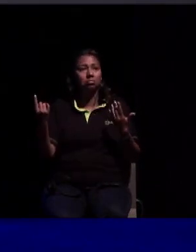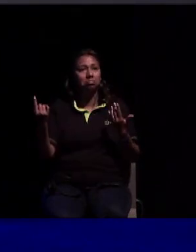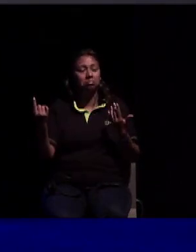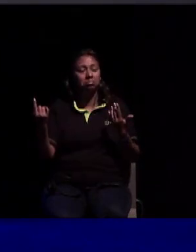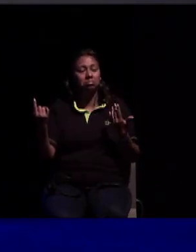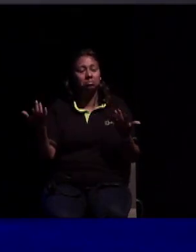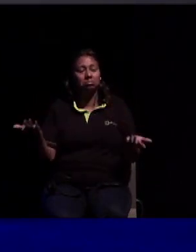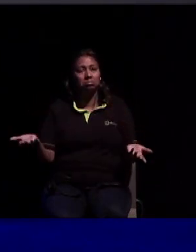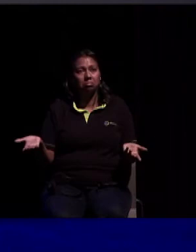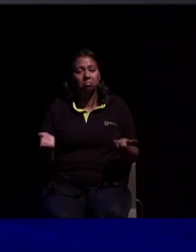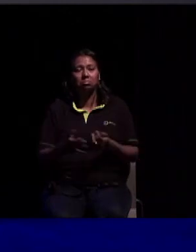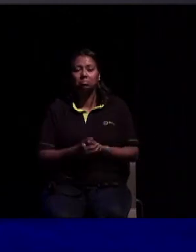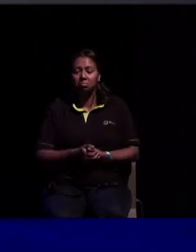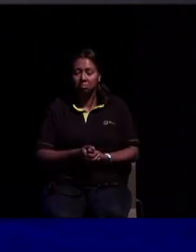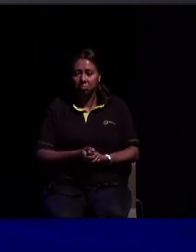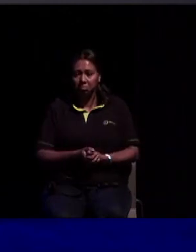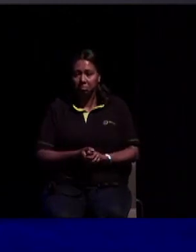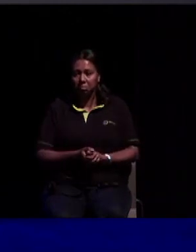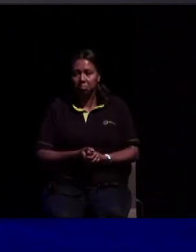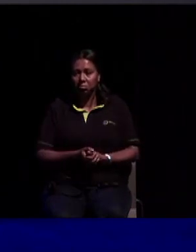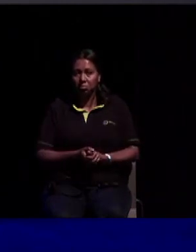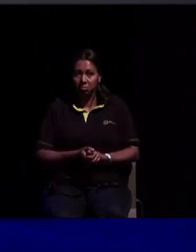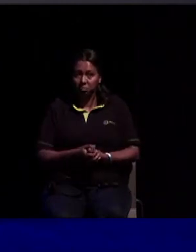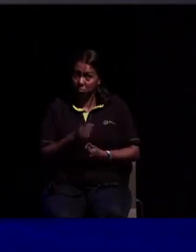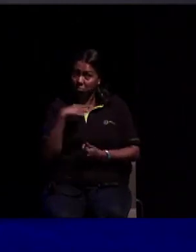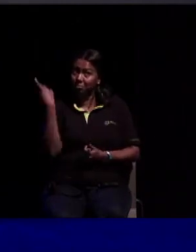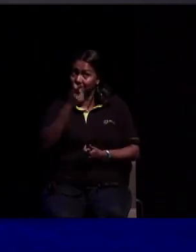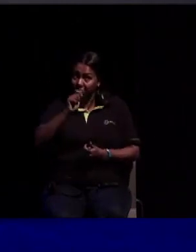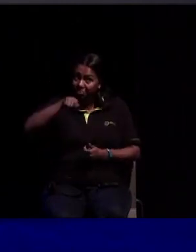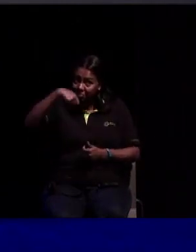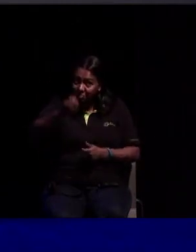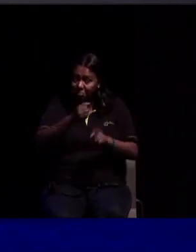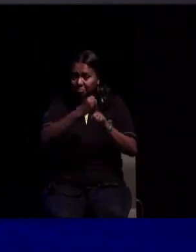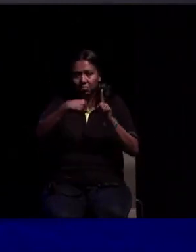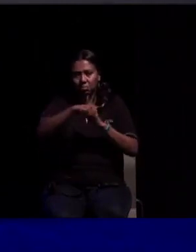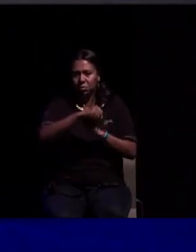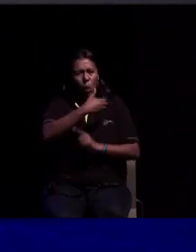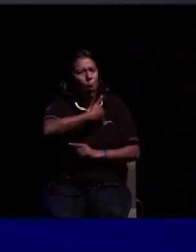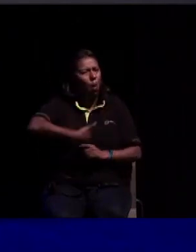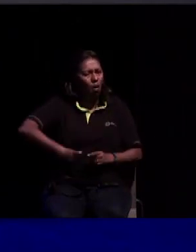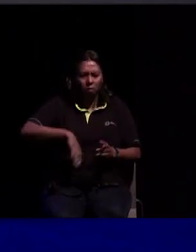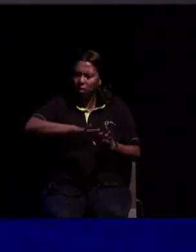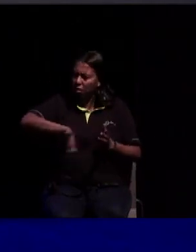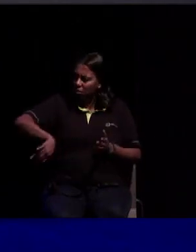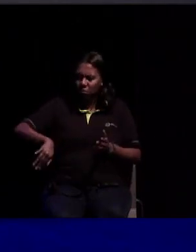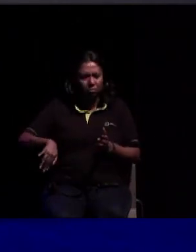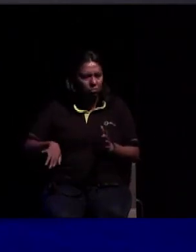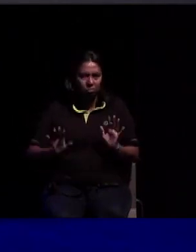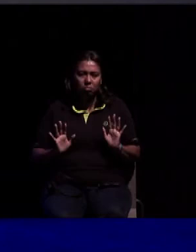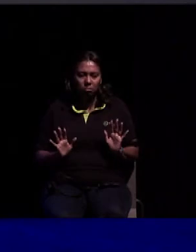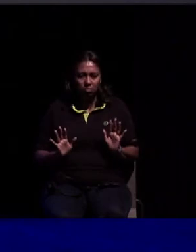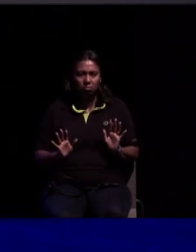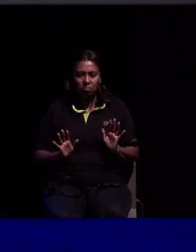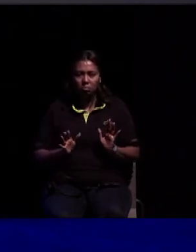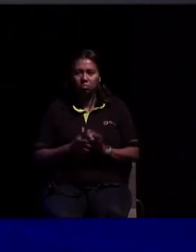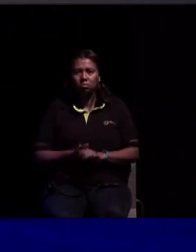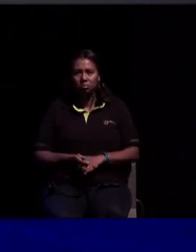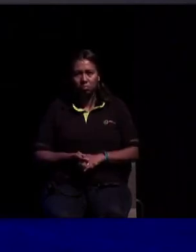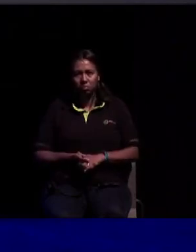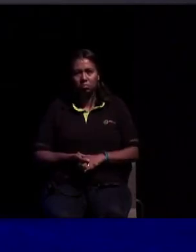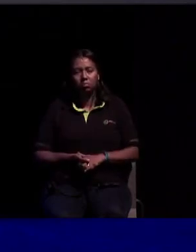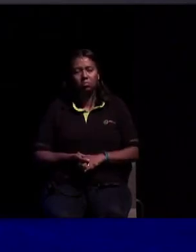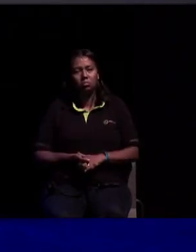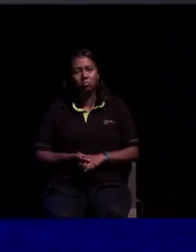né? E nós, como sociedade, e aí não é governos específicos, não é, né? Existem